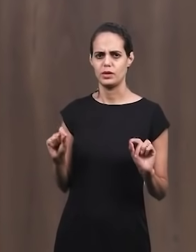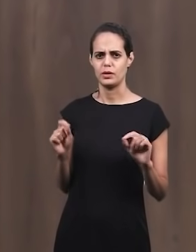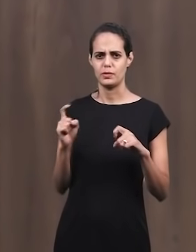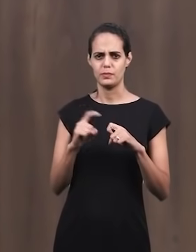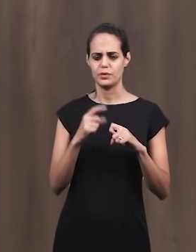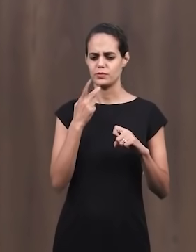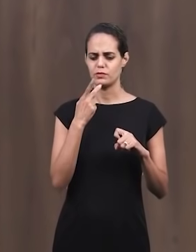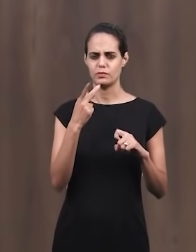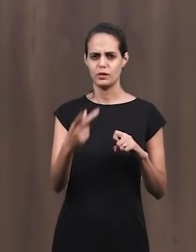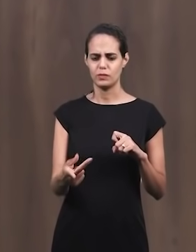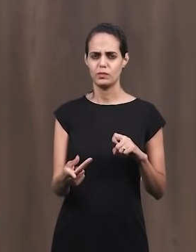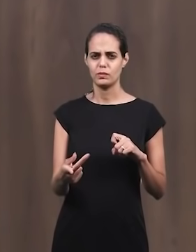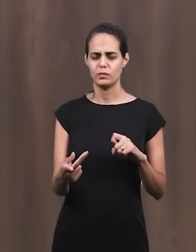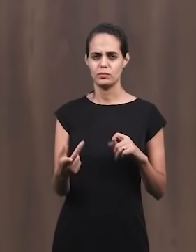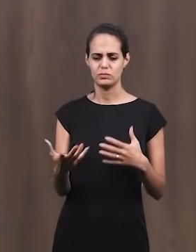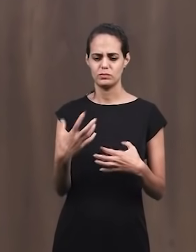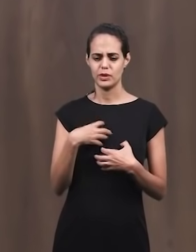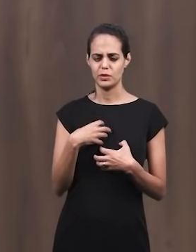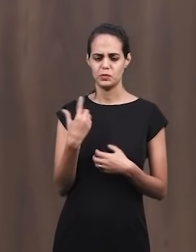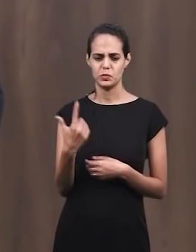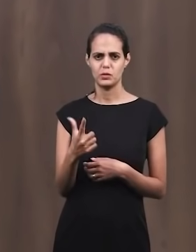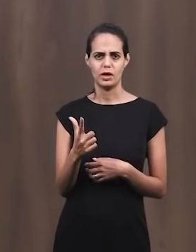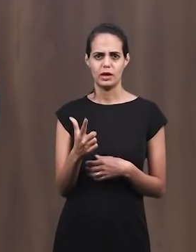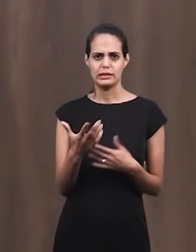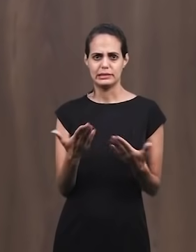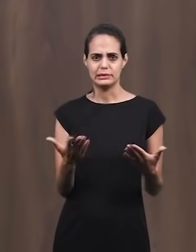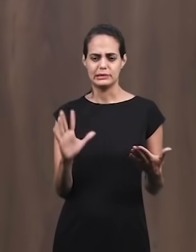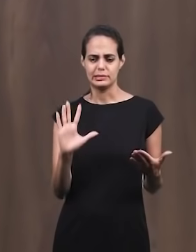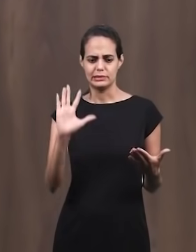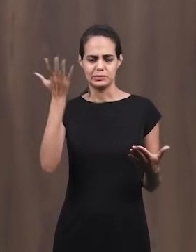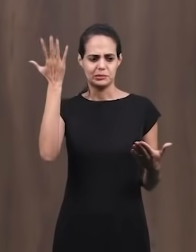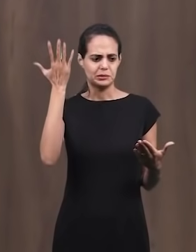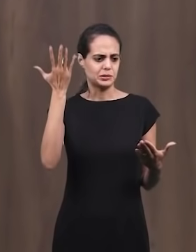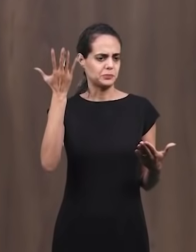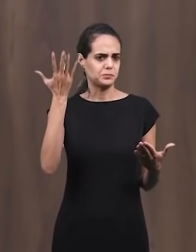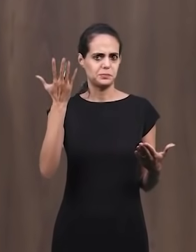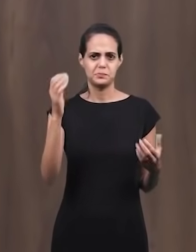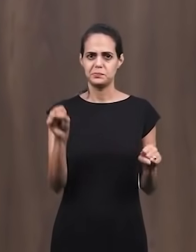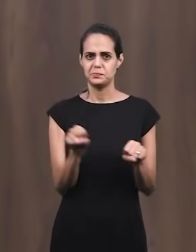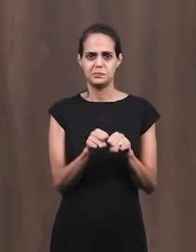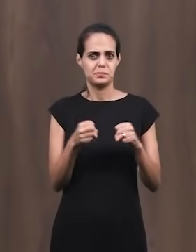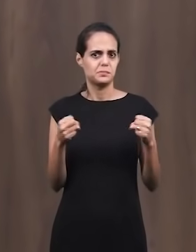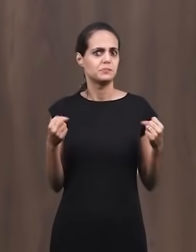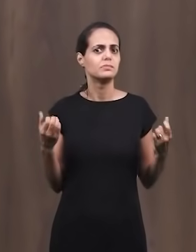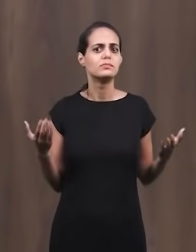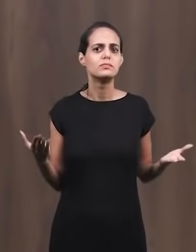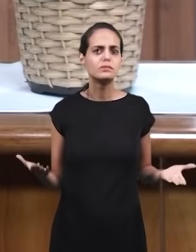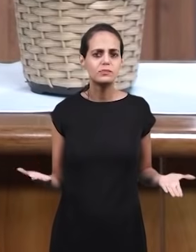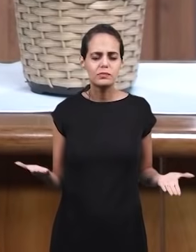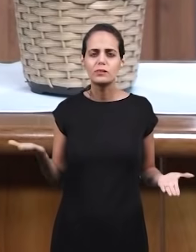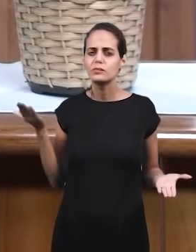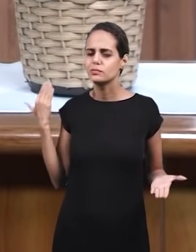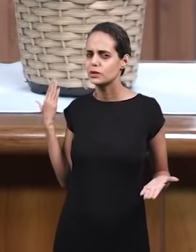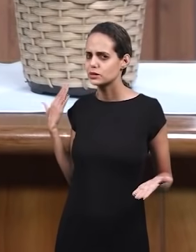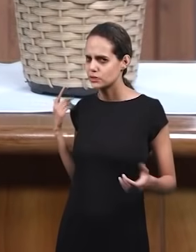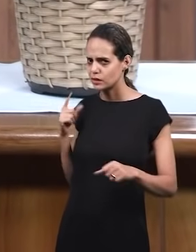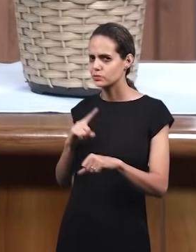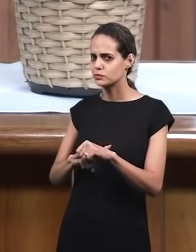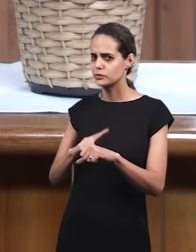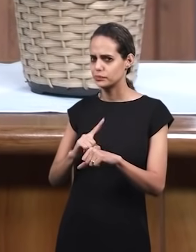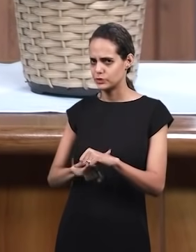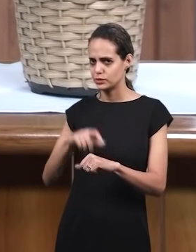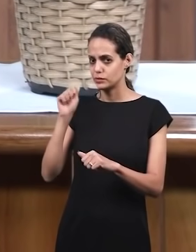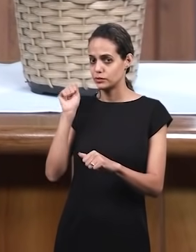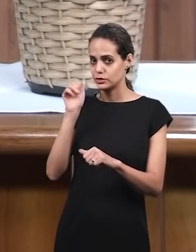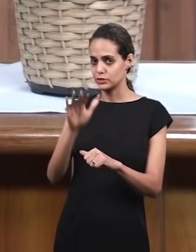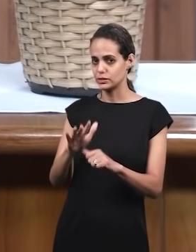jeito. A ciência já falou que não tem jeito, não tem solução para o seu caso. É exatamente essa situação de Ana.